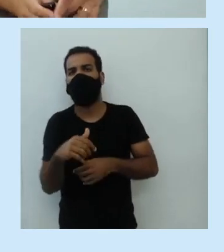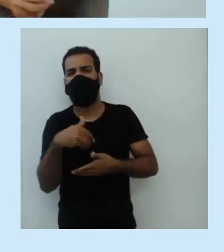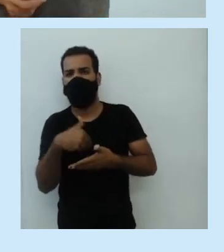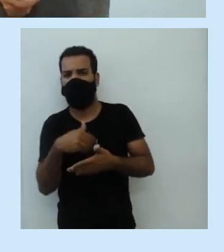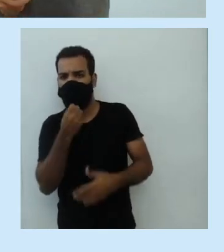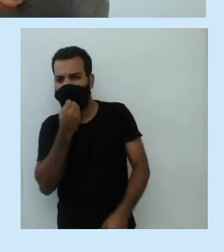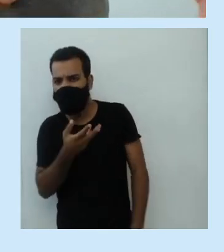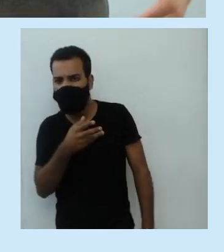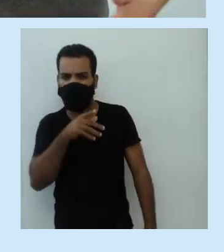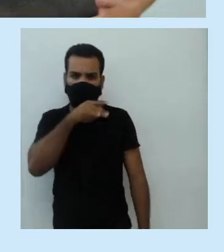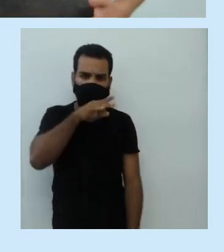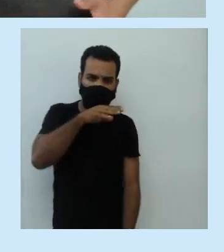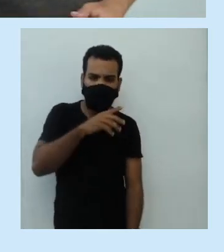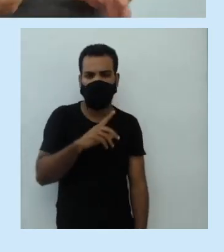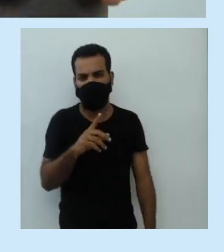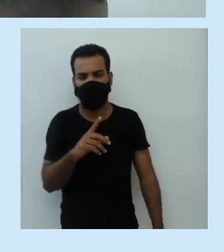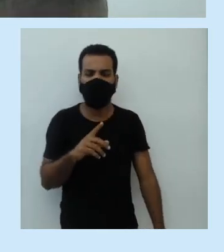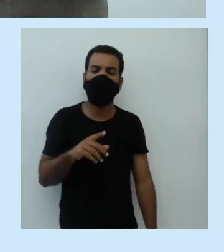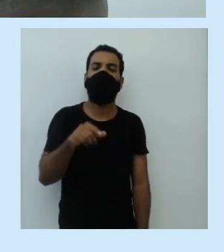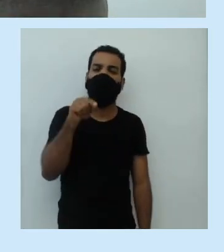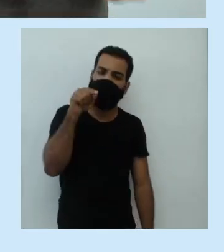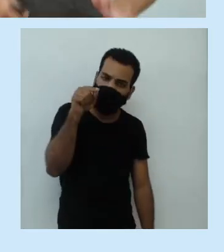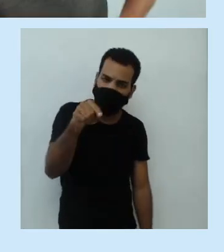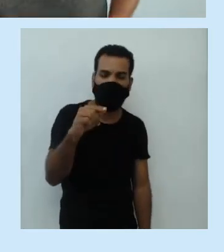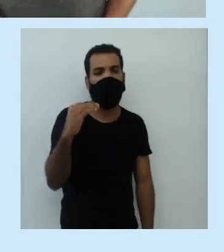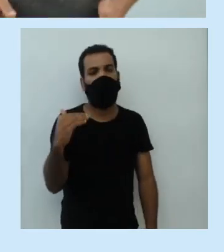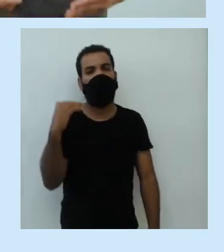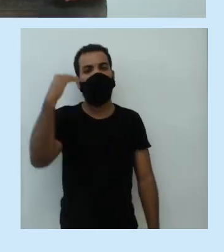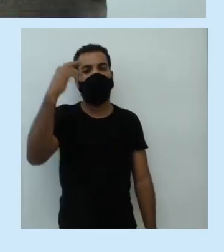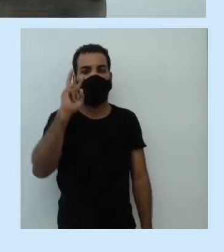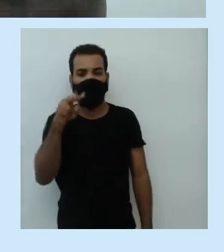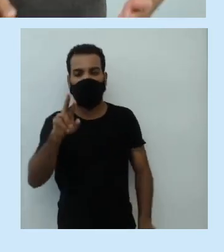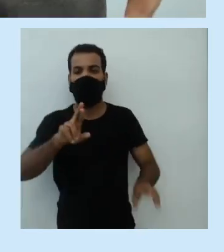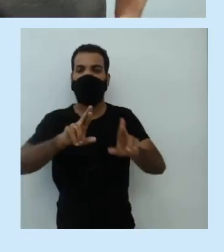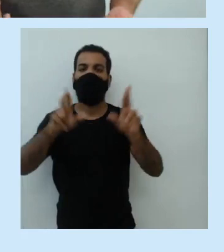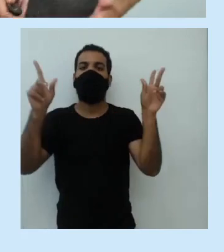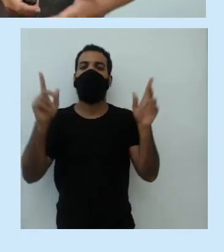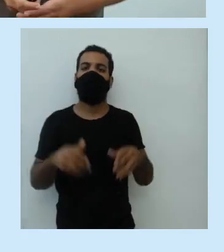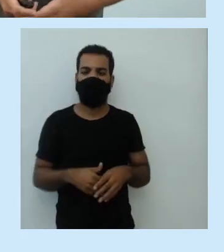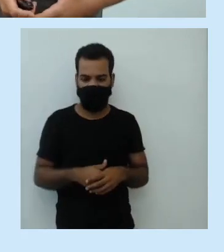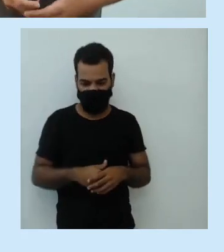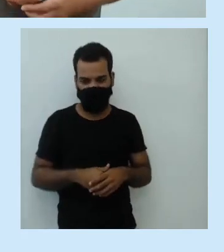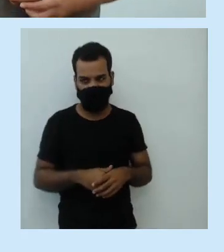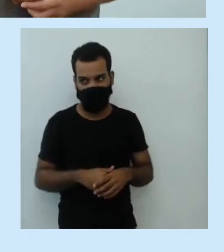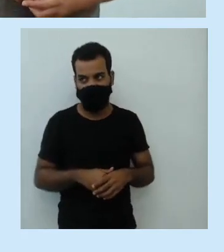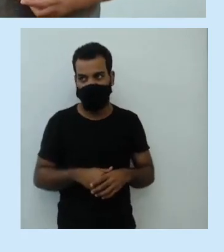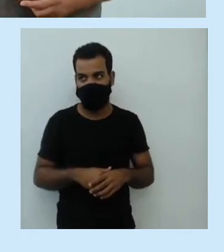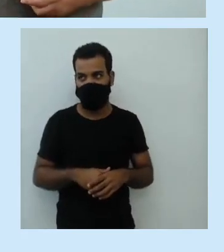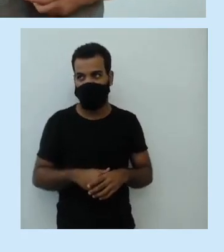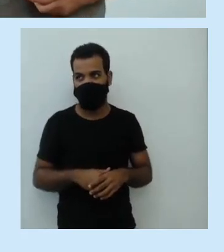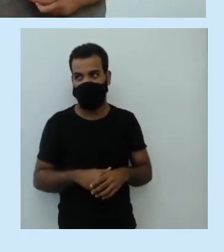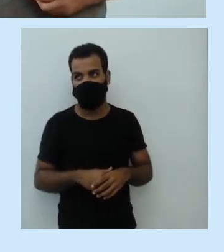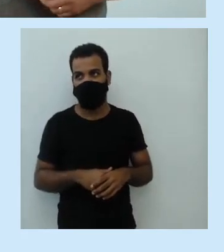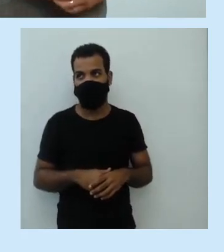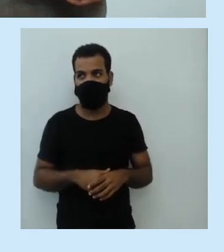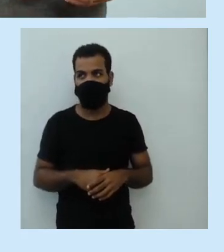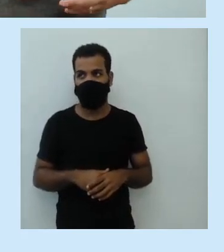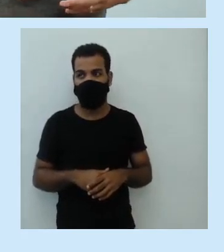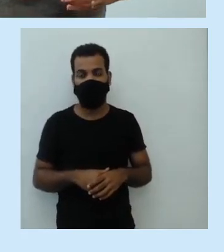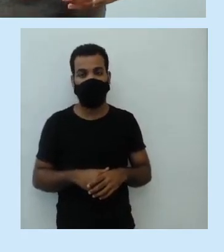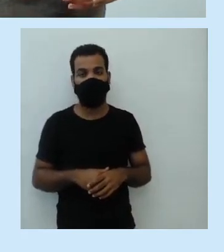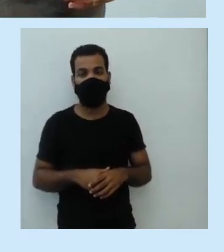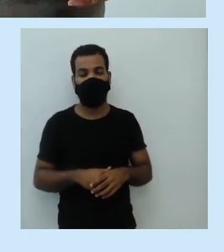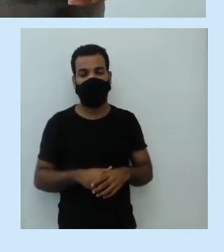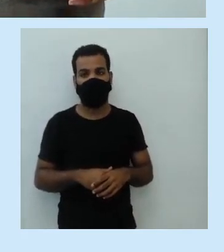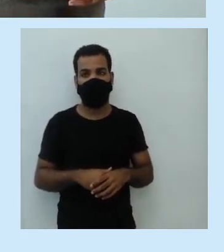jogou, se jogou ruim, se jogou bem. Essa é a navegação de um adulto na internet. Para você ter uma